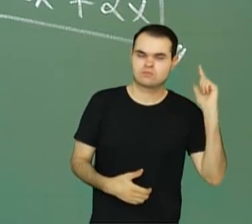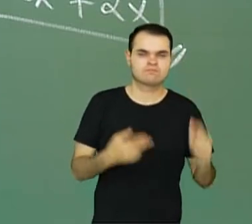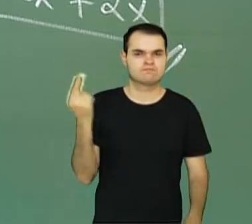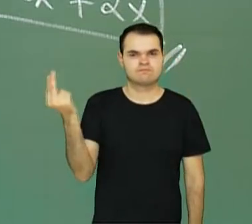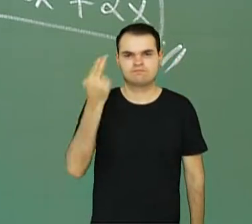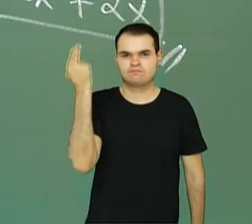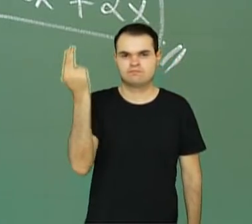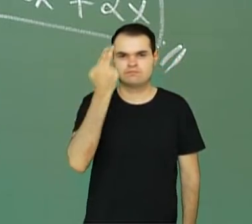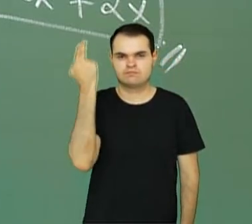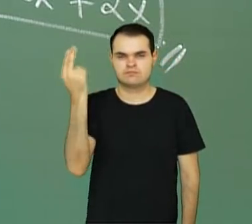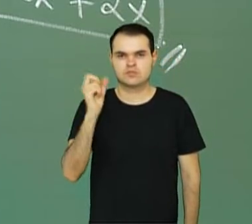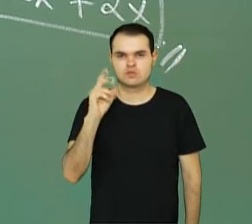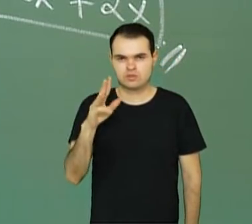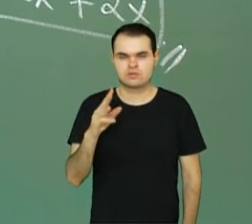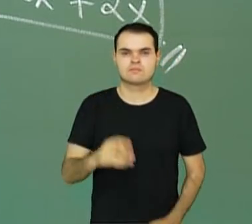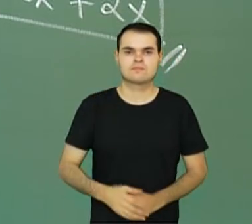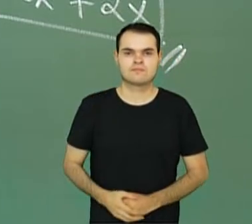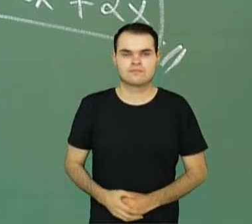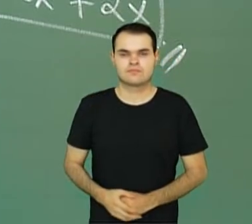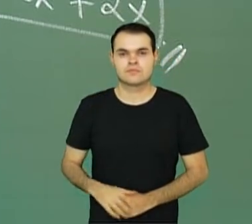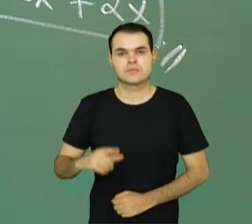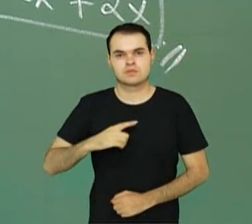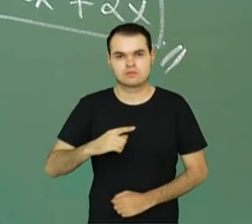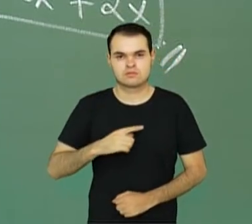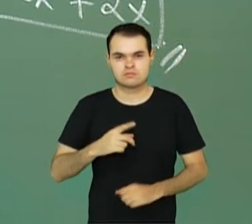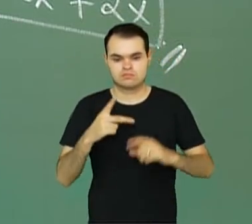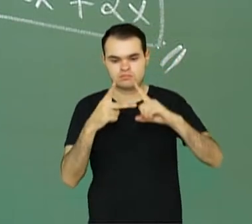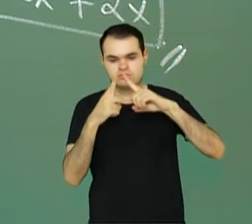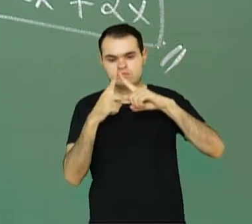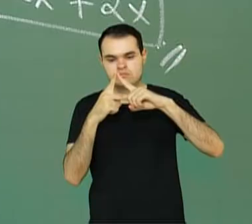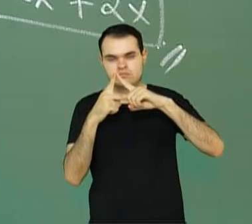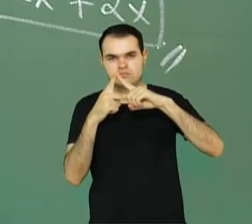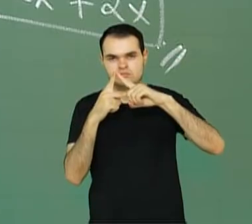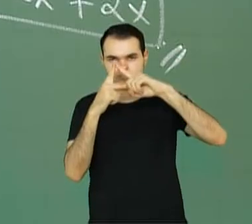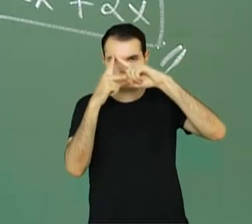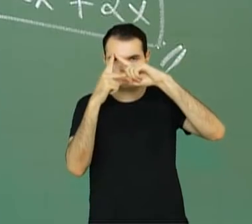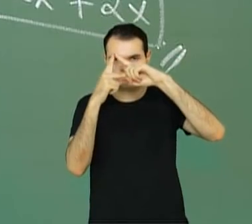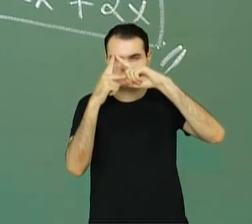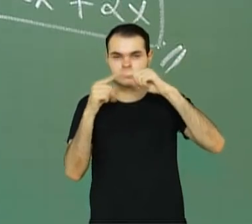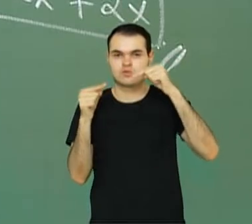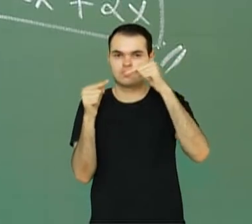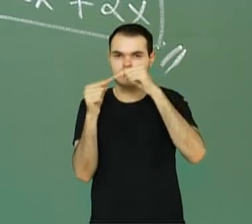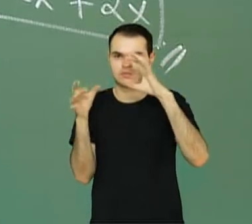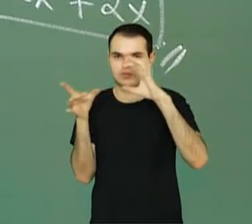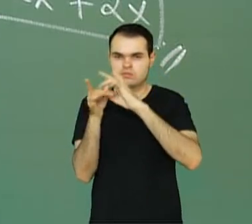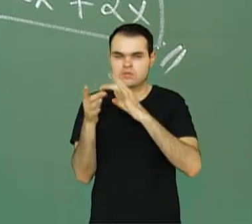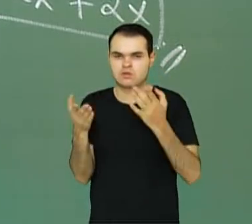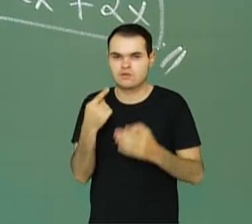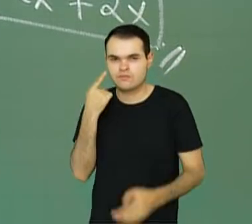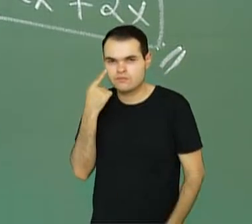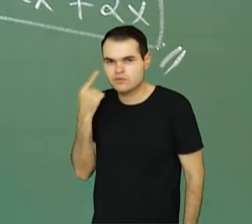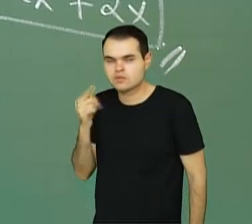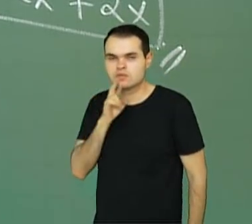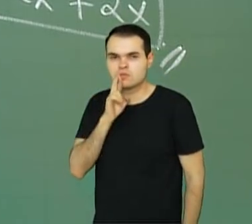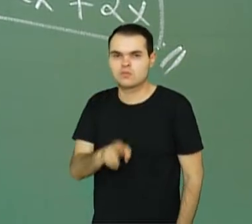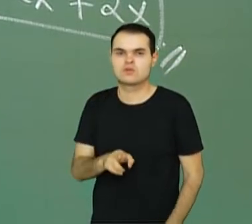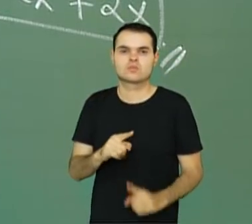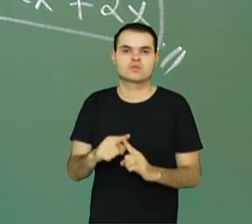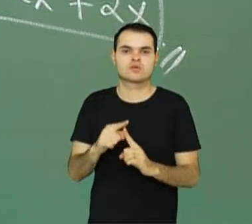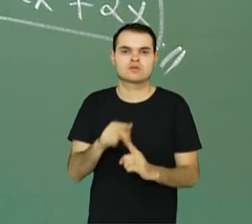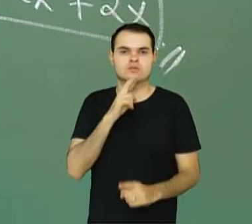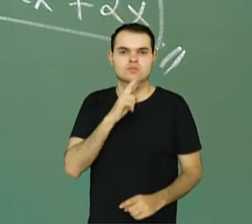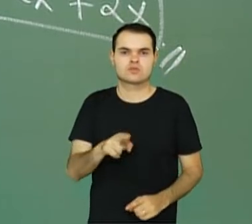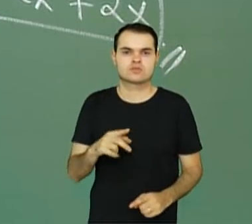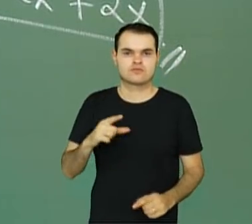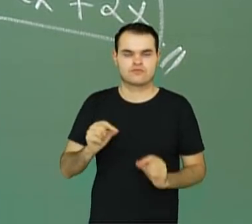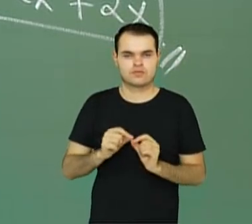Tá? Para a gente manter o triângulo retângulo, não daria certo com outros números. Tá bom? Então agora vamos conferir a resposta, porque na resposta da tela eu fiz de um